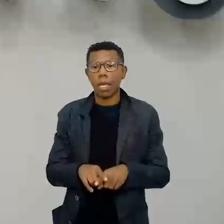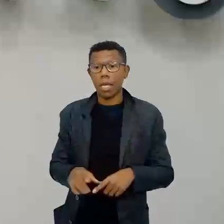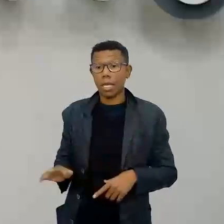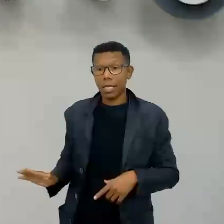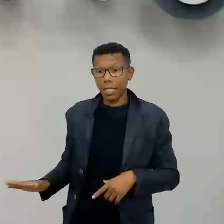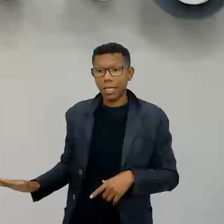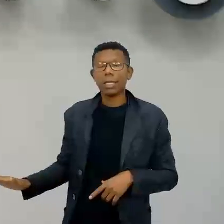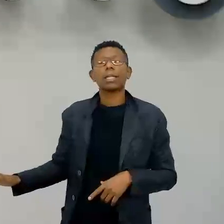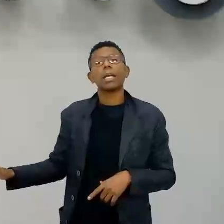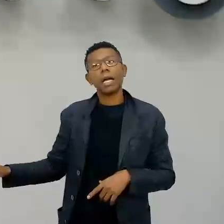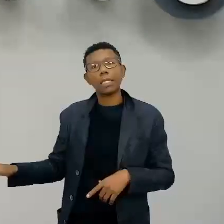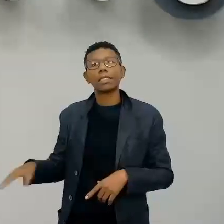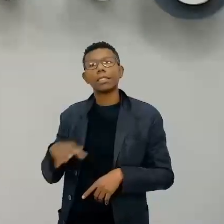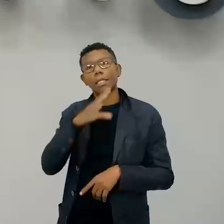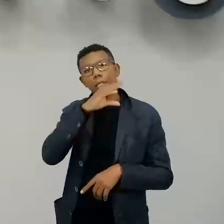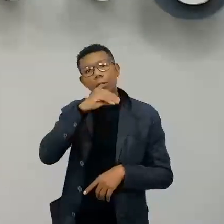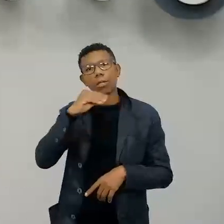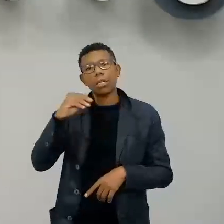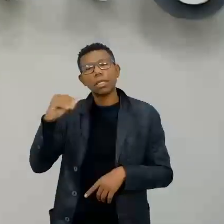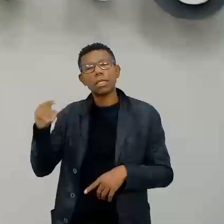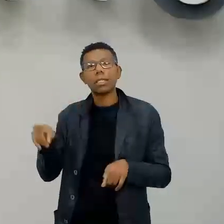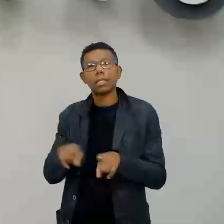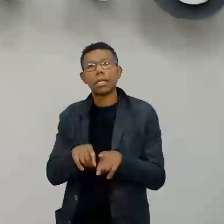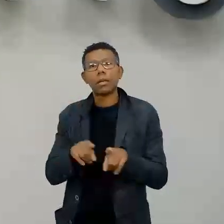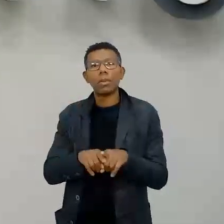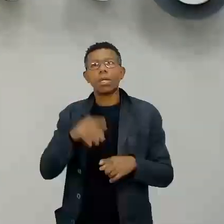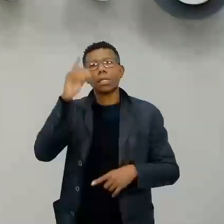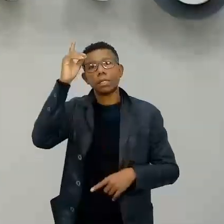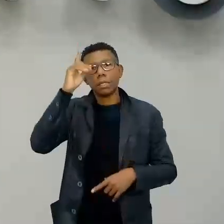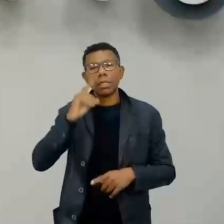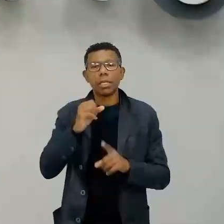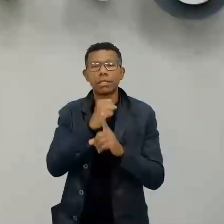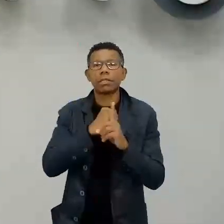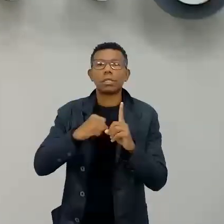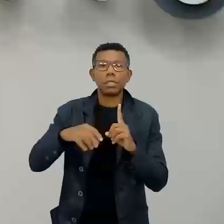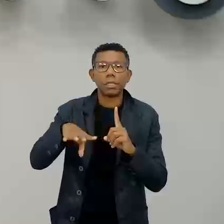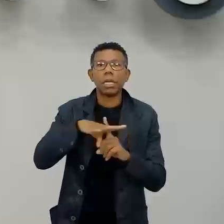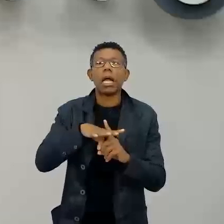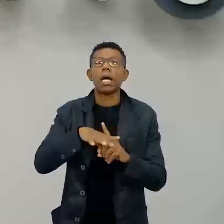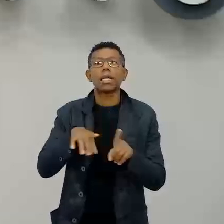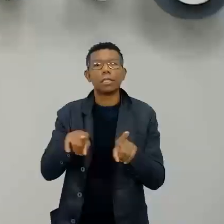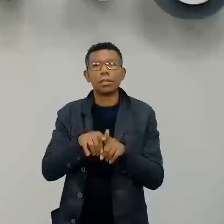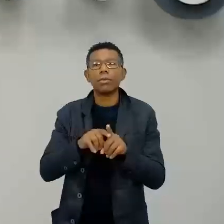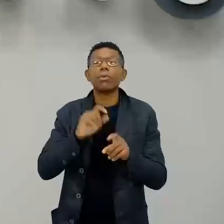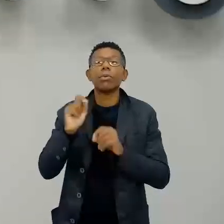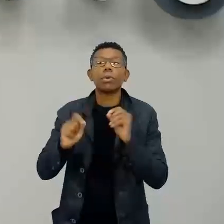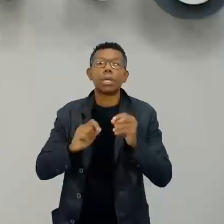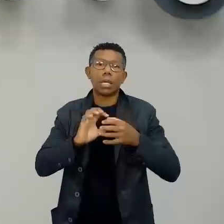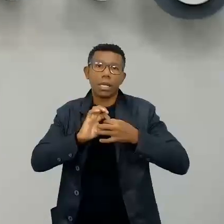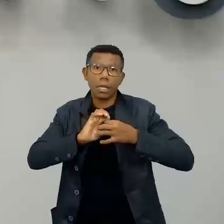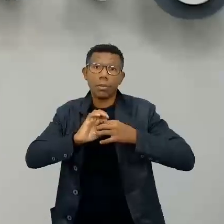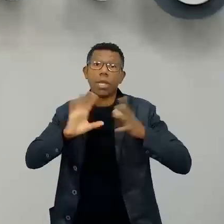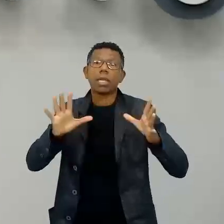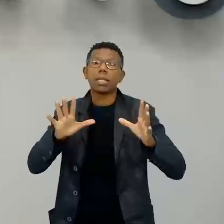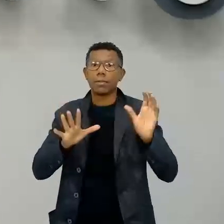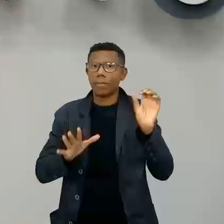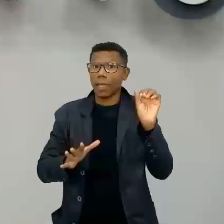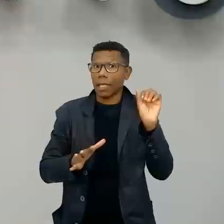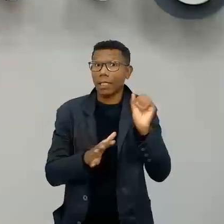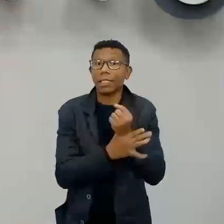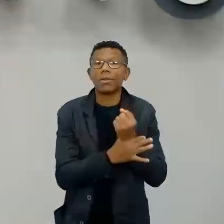e adolescentes, o exercício de direitos sociais e individuais, a liberdade, a segurança, o bem-estar,